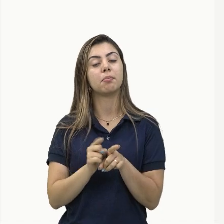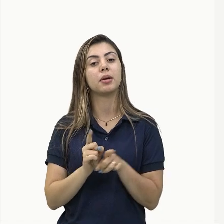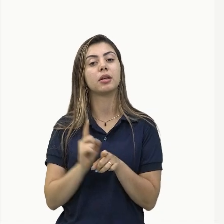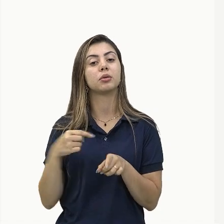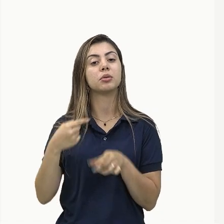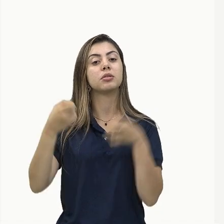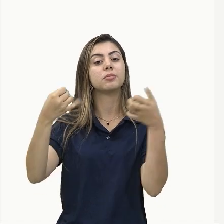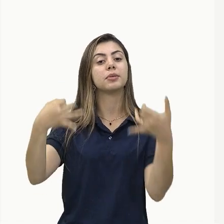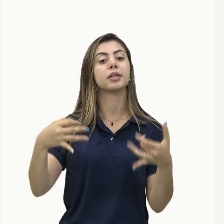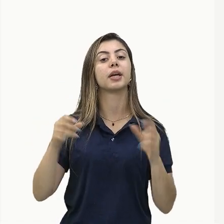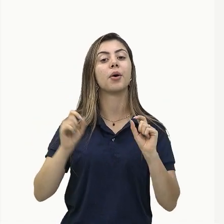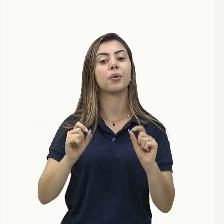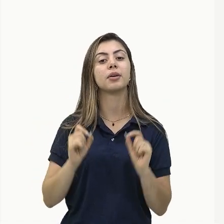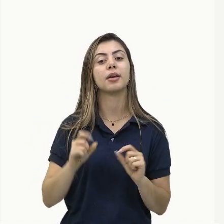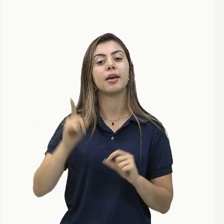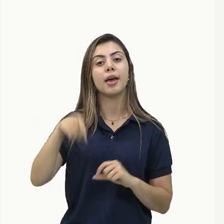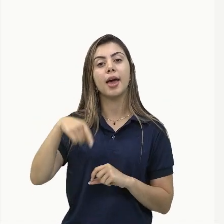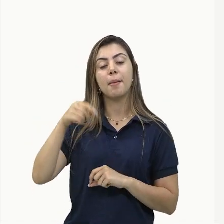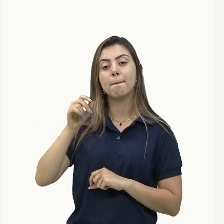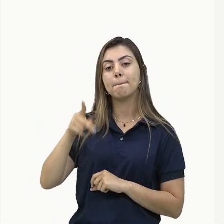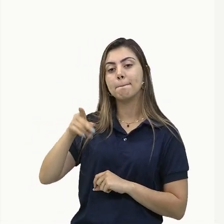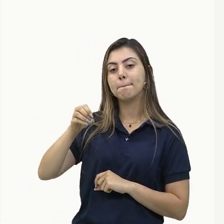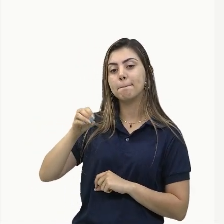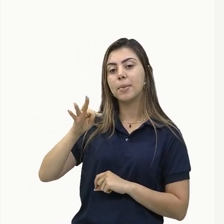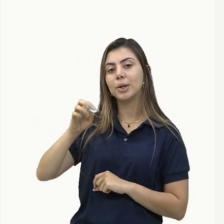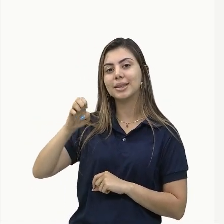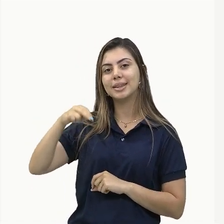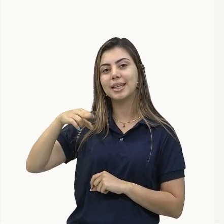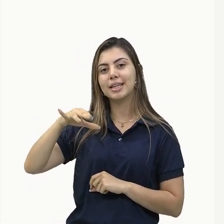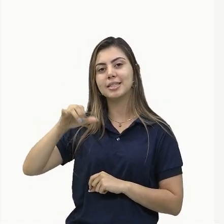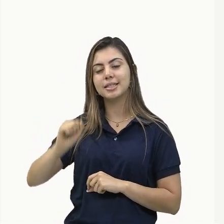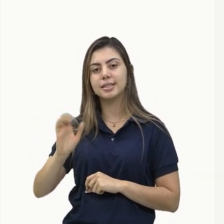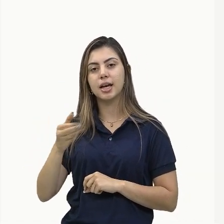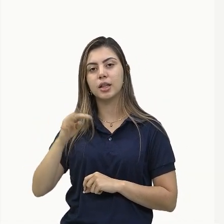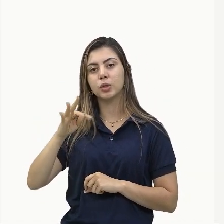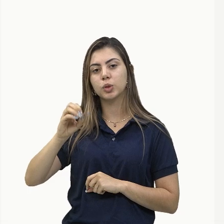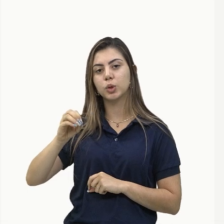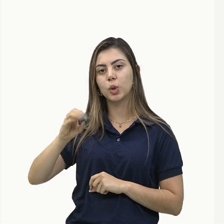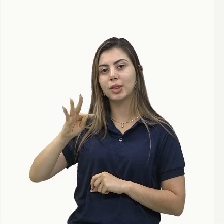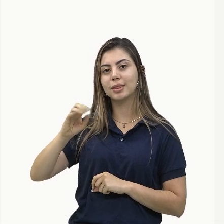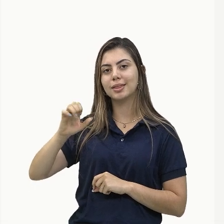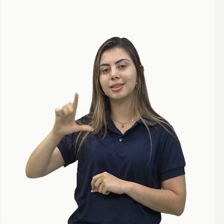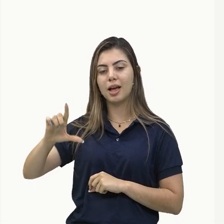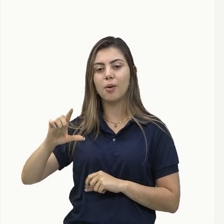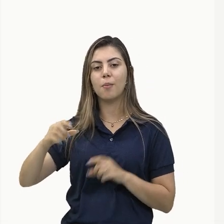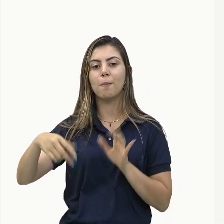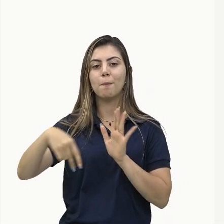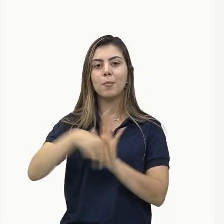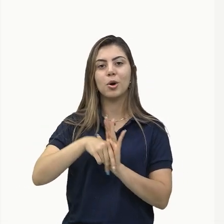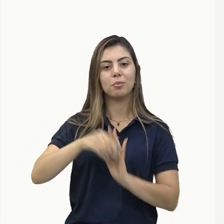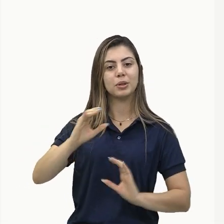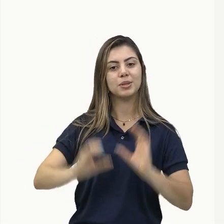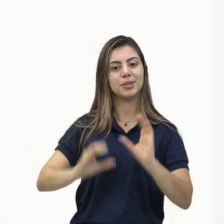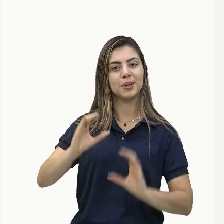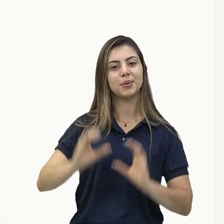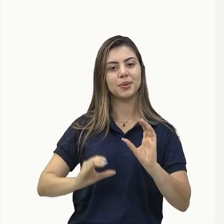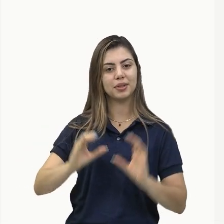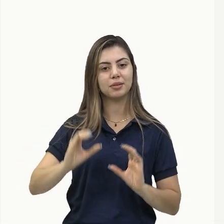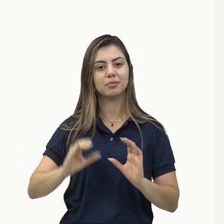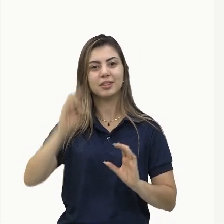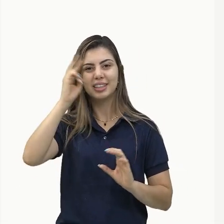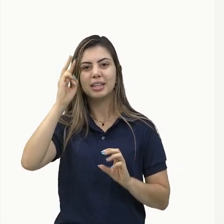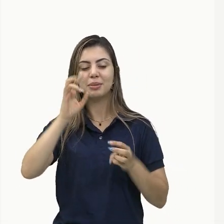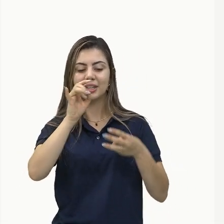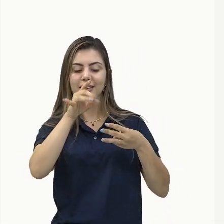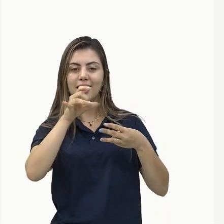da potência total do circuito. Lembra que eu falei que a potência podia ser potência total, potência